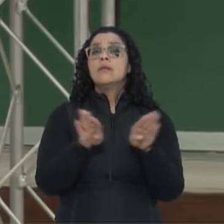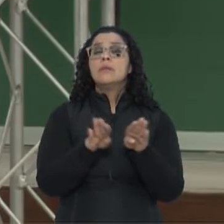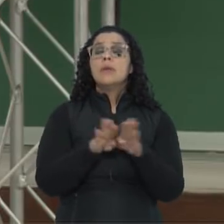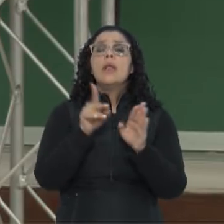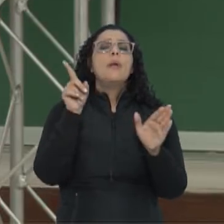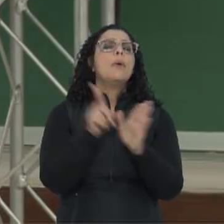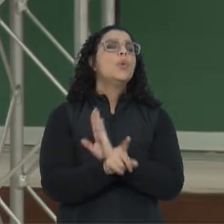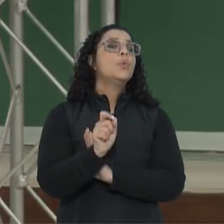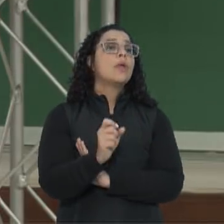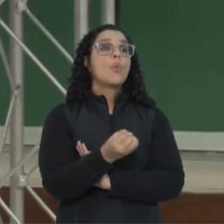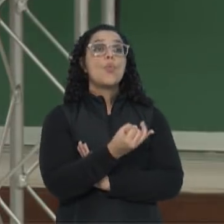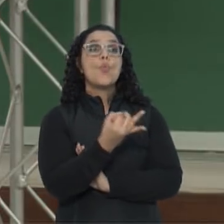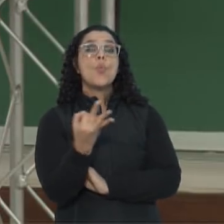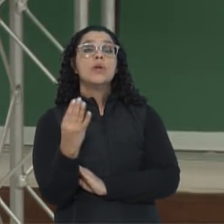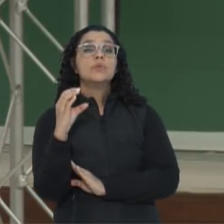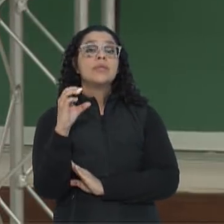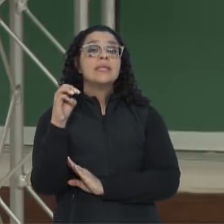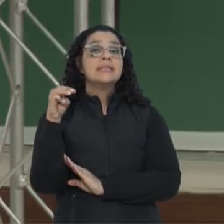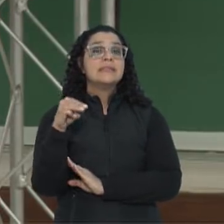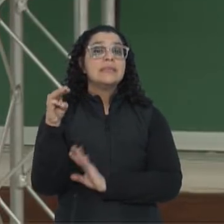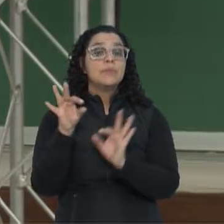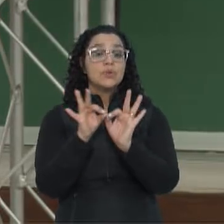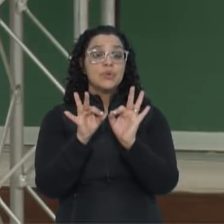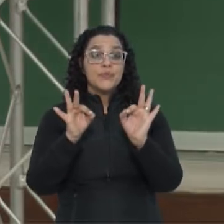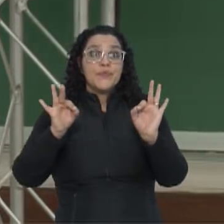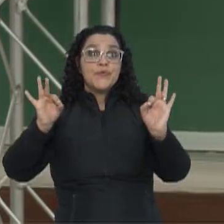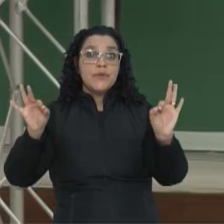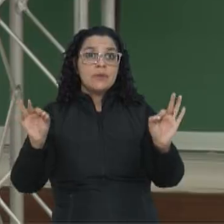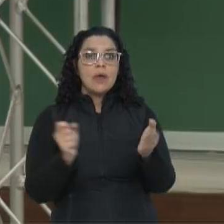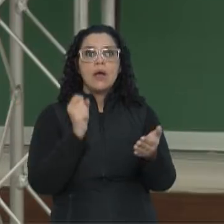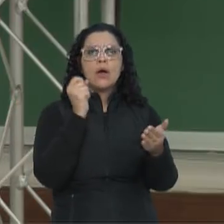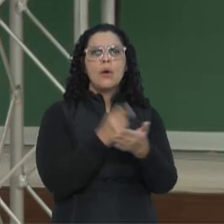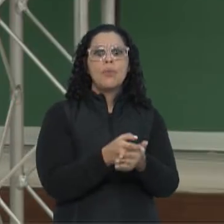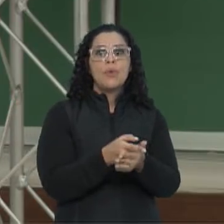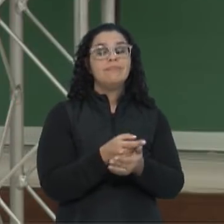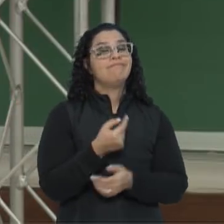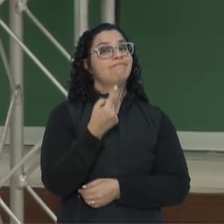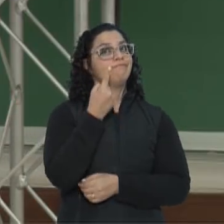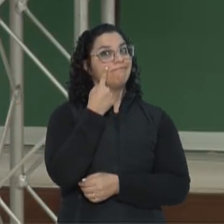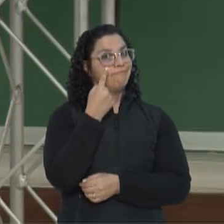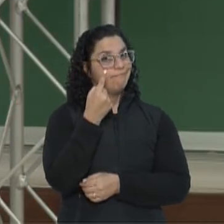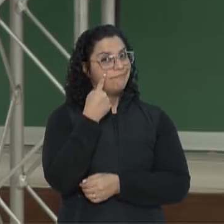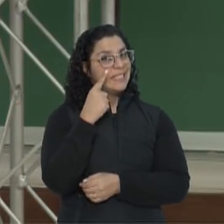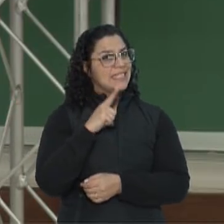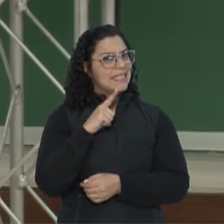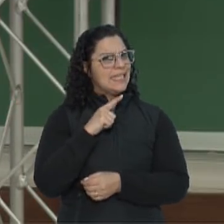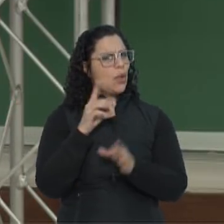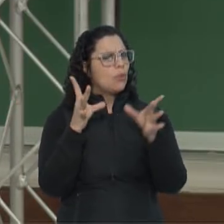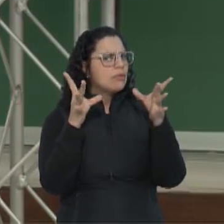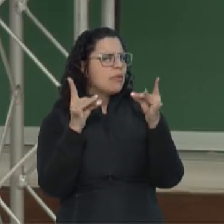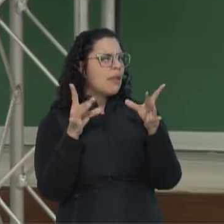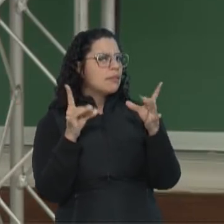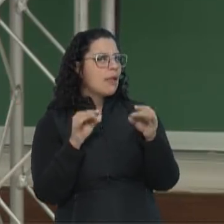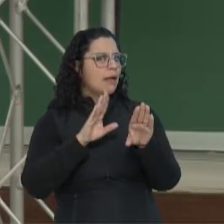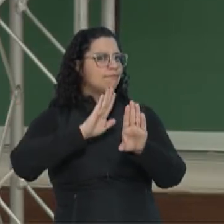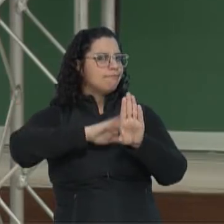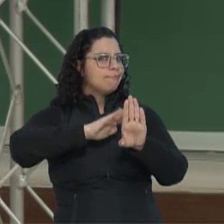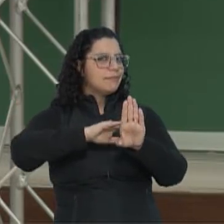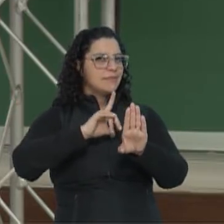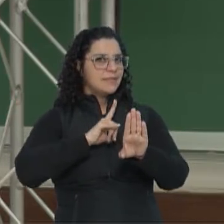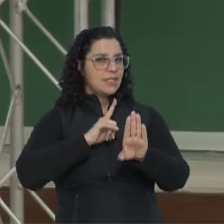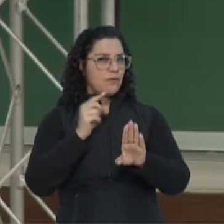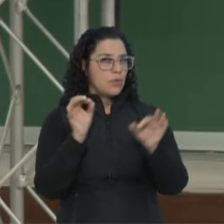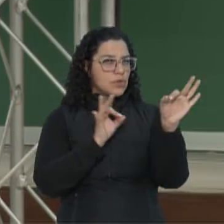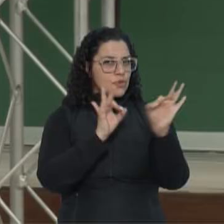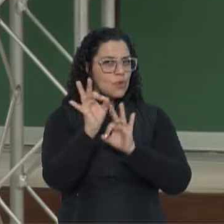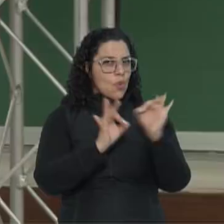saber? Quantos centímetros de fitas foram comprados? Então tem mais um detalhe aqui nesse enunciado.